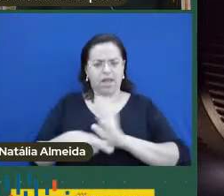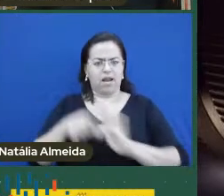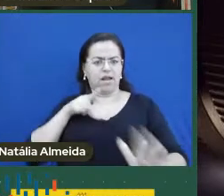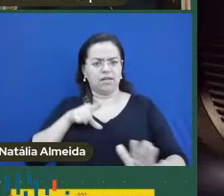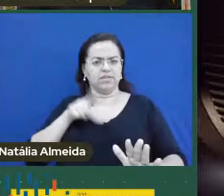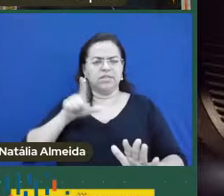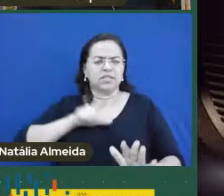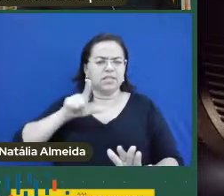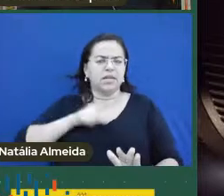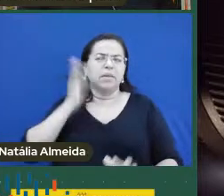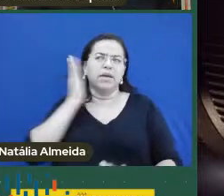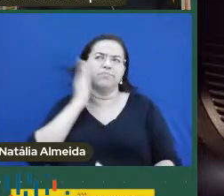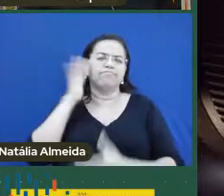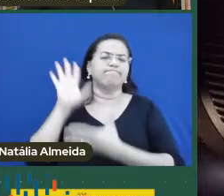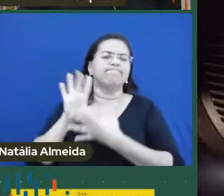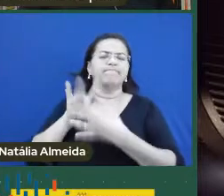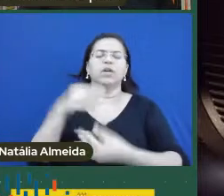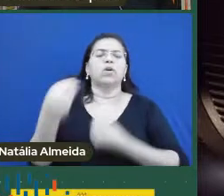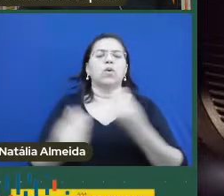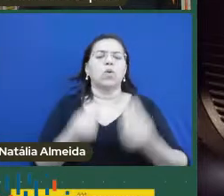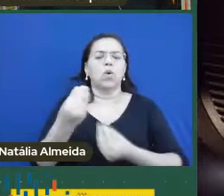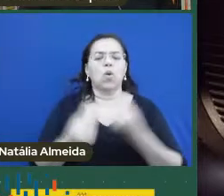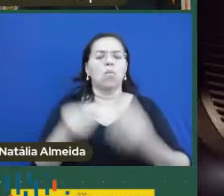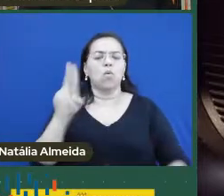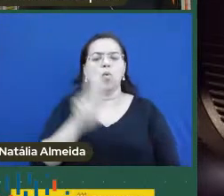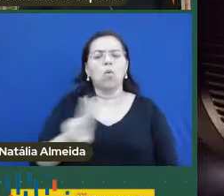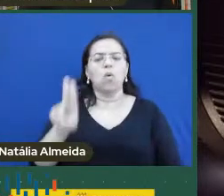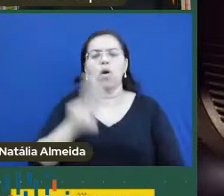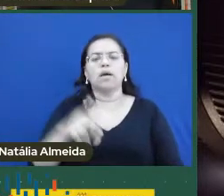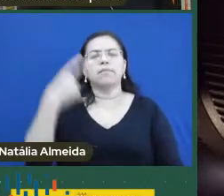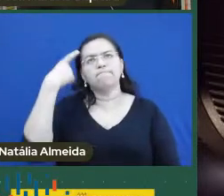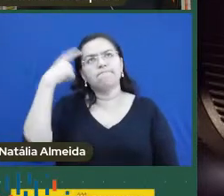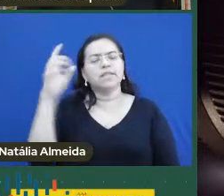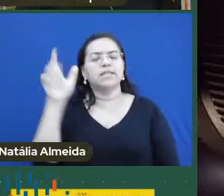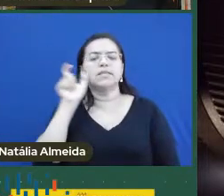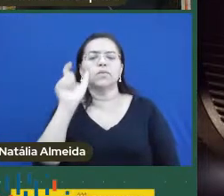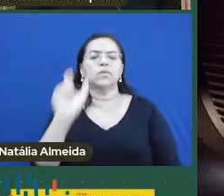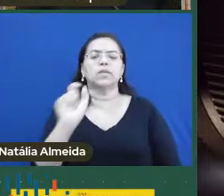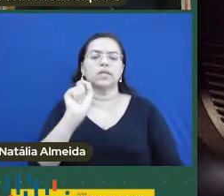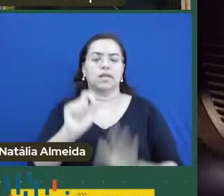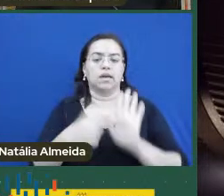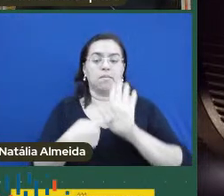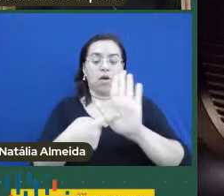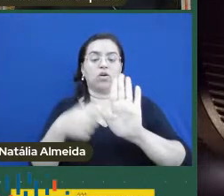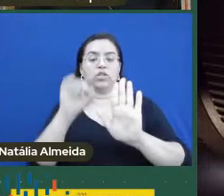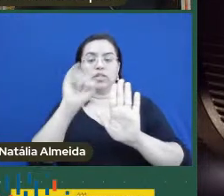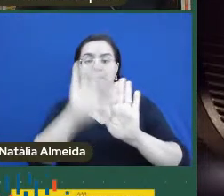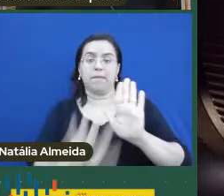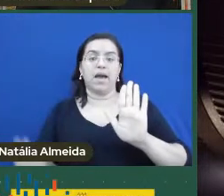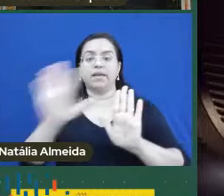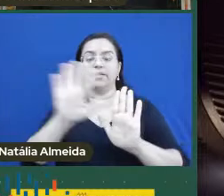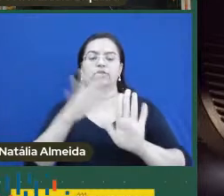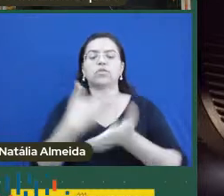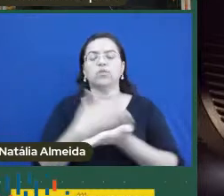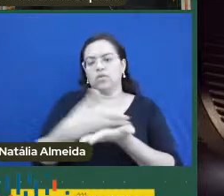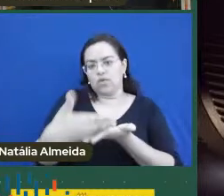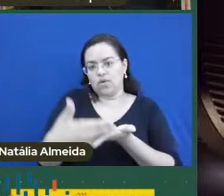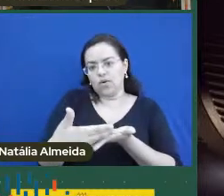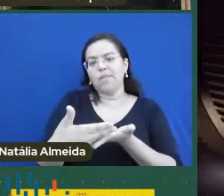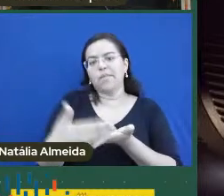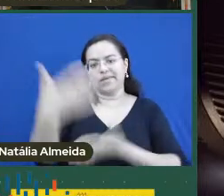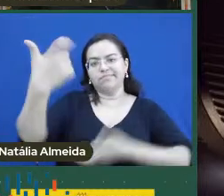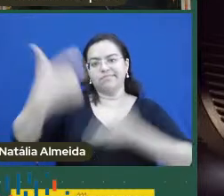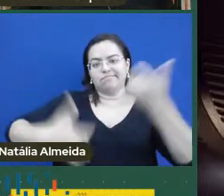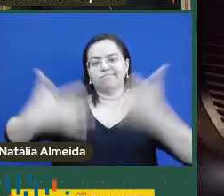que dinâmica é essa, que usos são esses, que intenções são essas. Então, eu começo a palestra